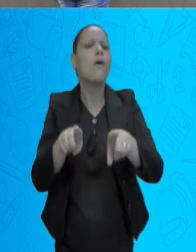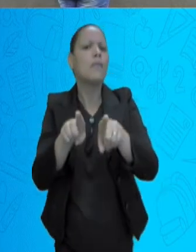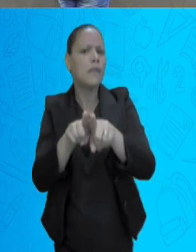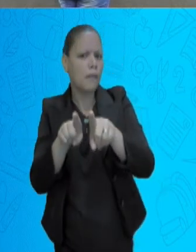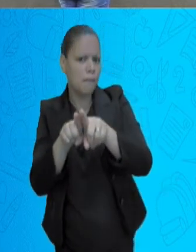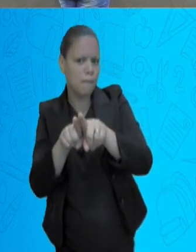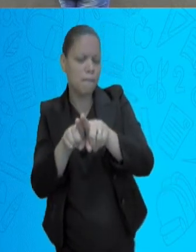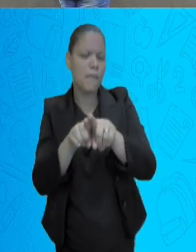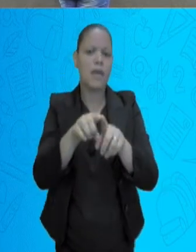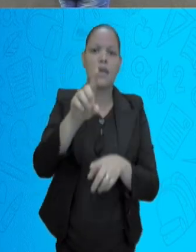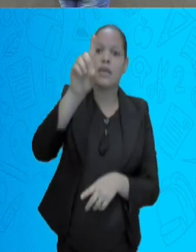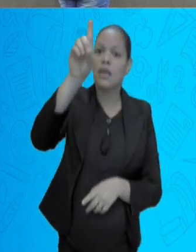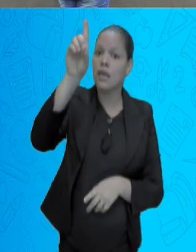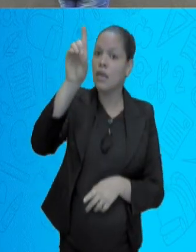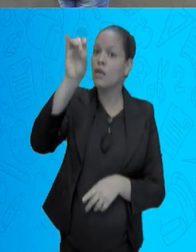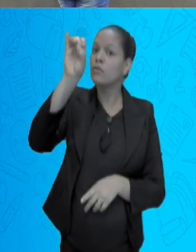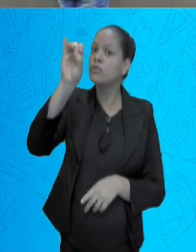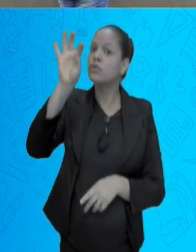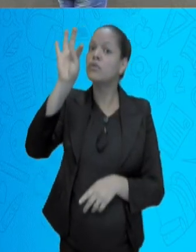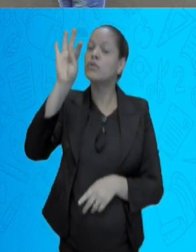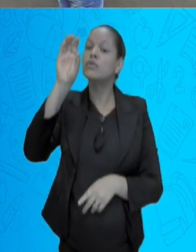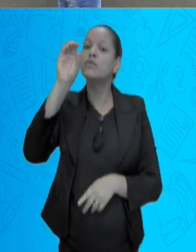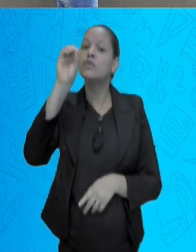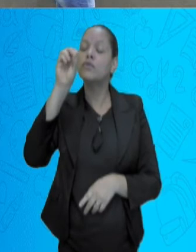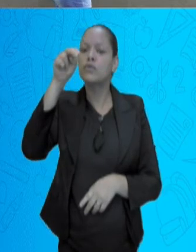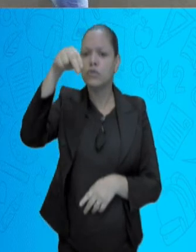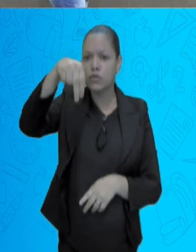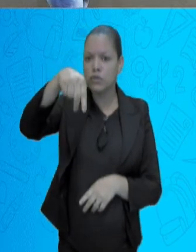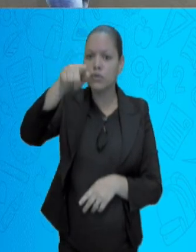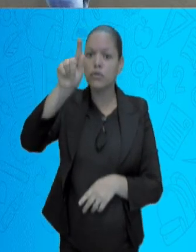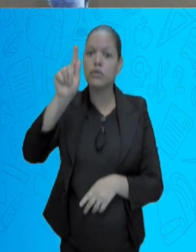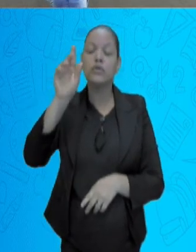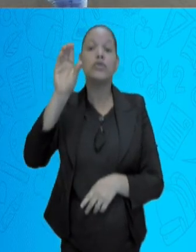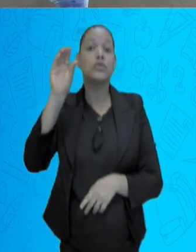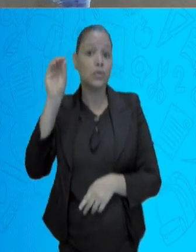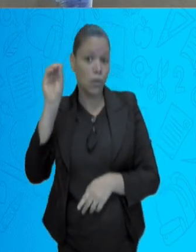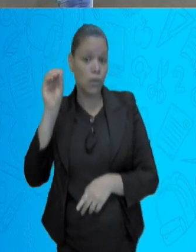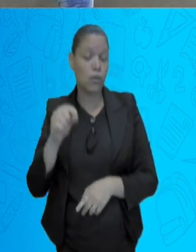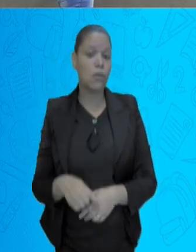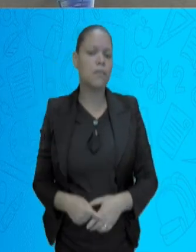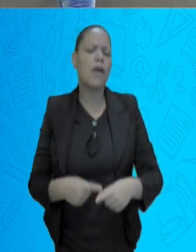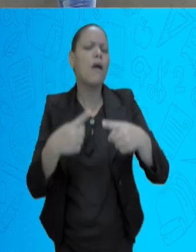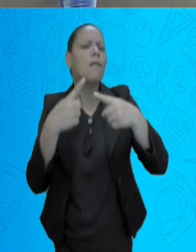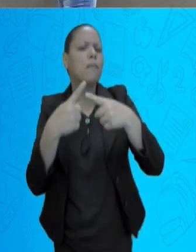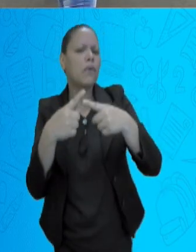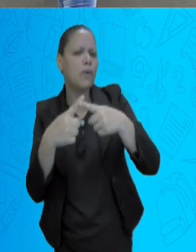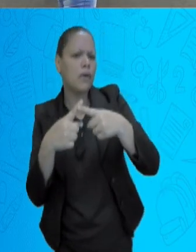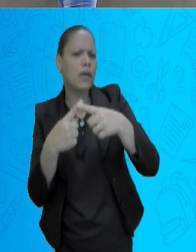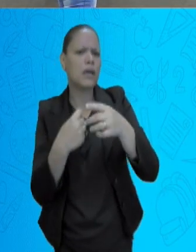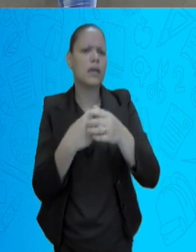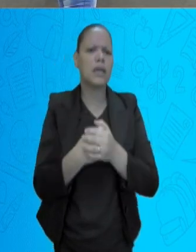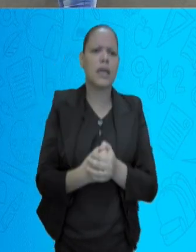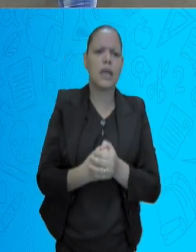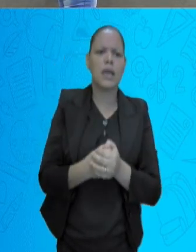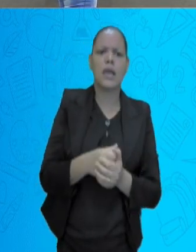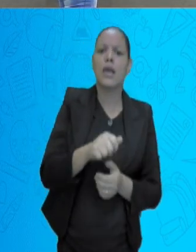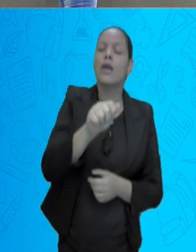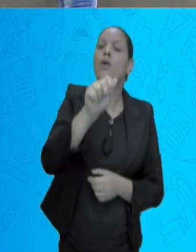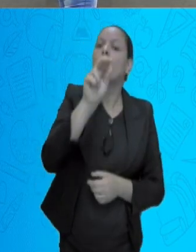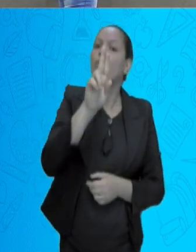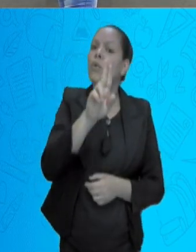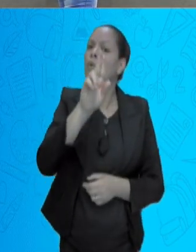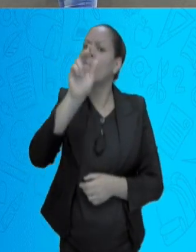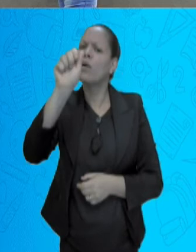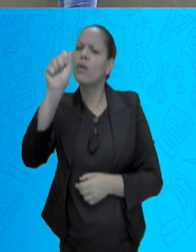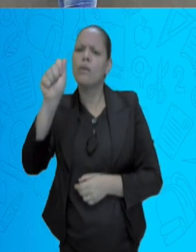duas vogais em uma única sílaba, elas não se separaram. Agora, a palavra pouco também é